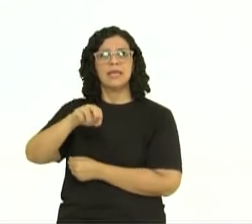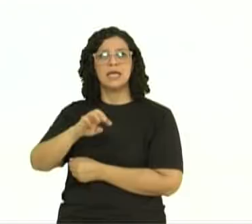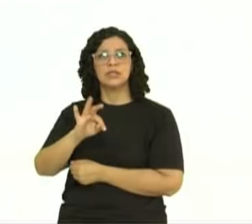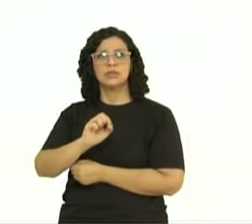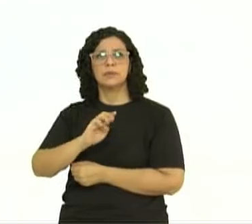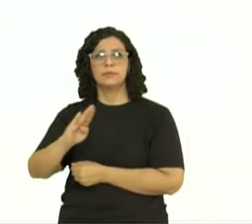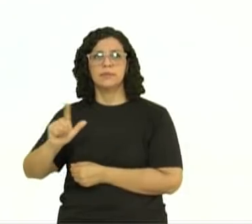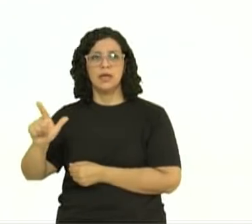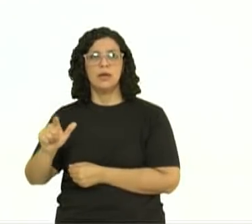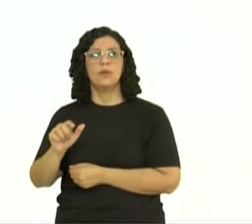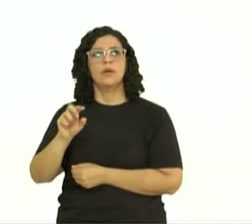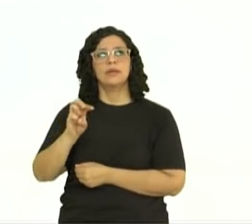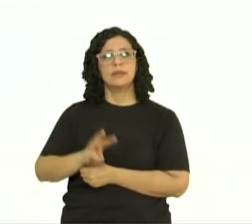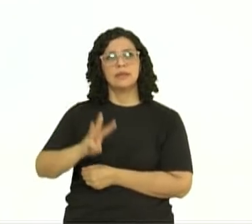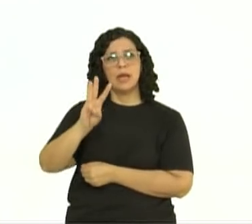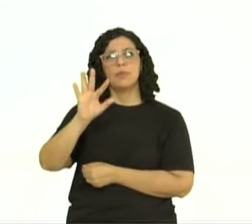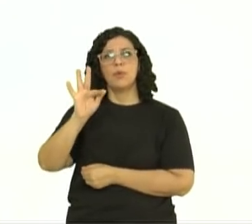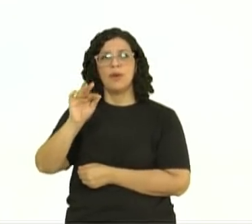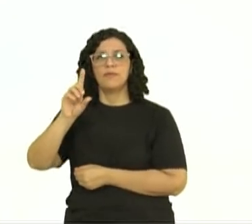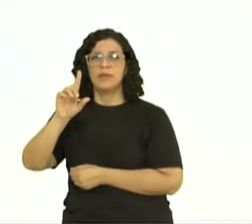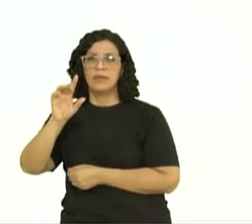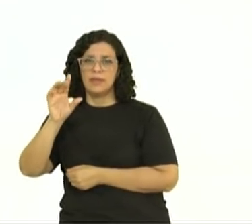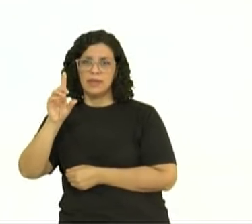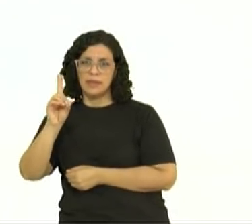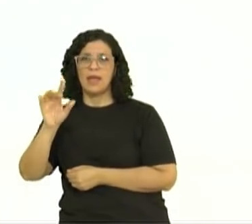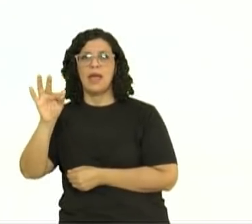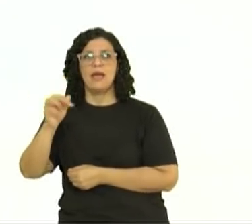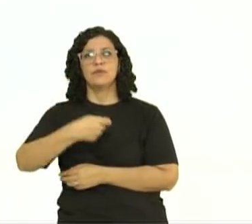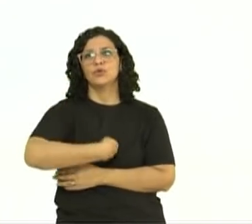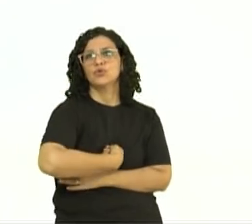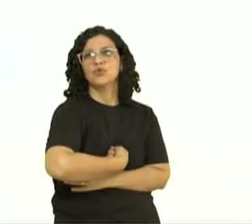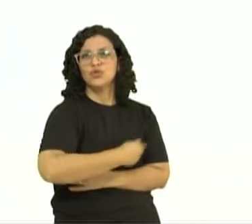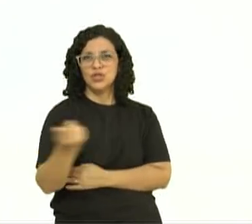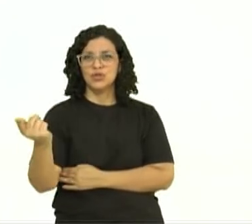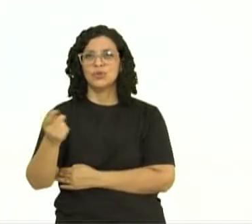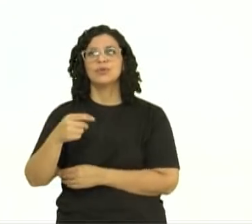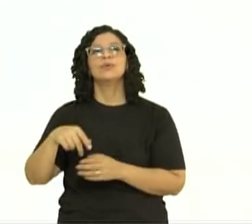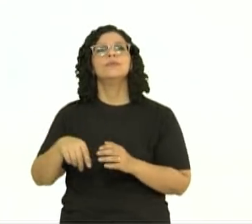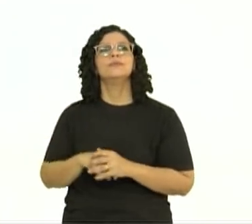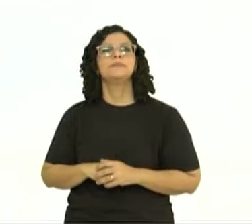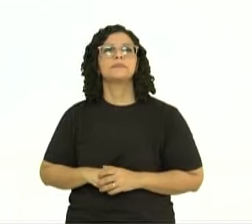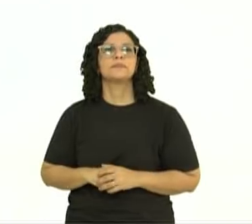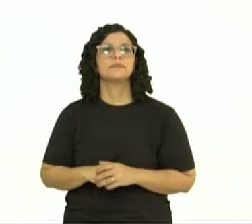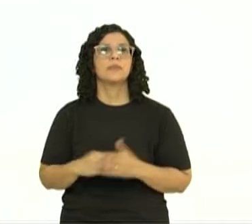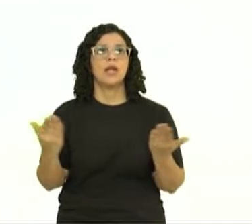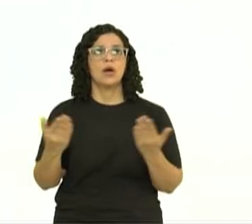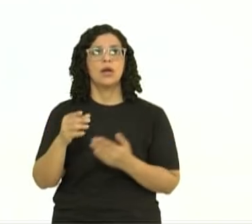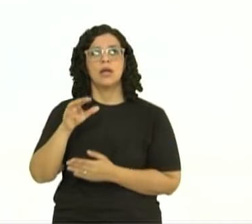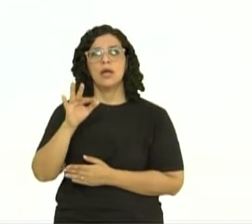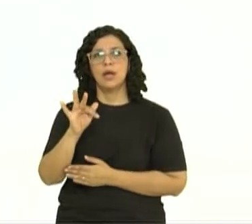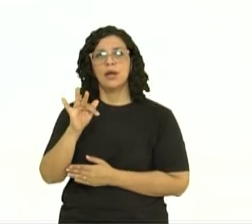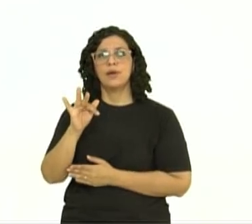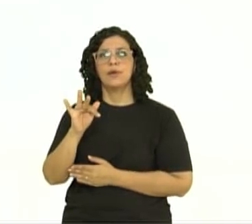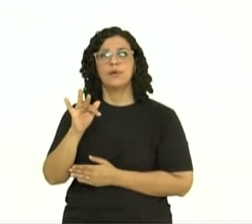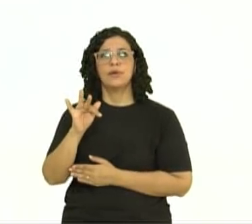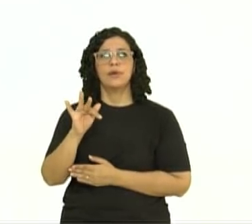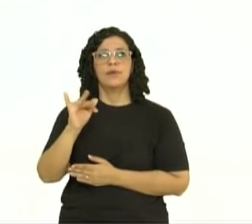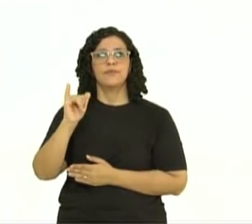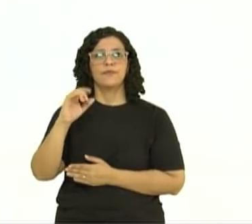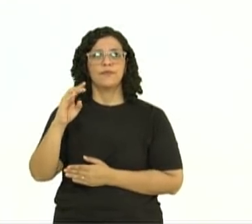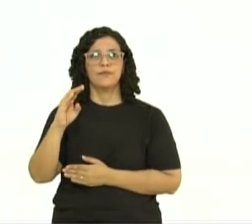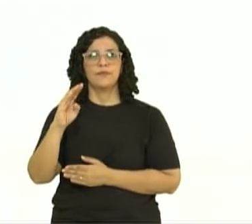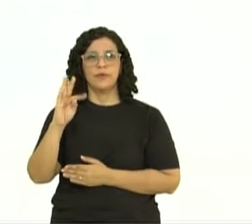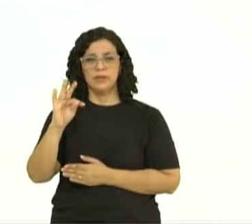Netball, a Federação Internacional de Disco, no caso o Frisbee, né? A Federação Internacional de